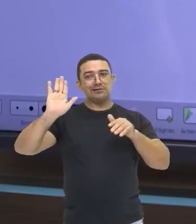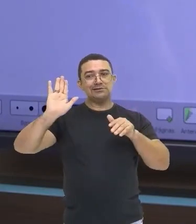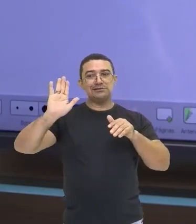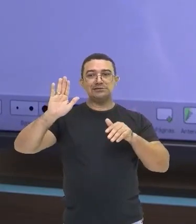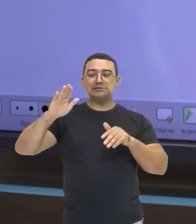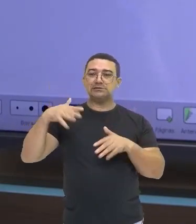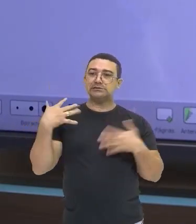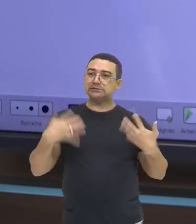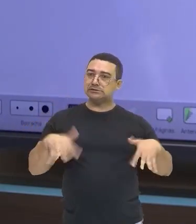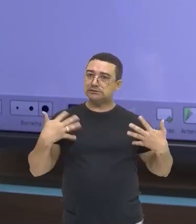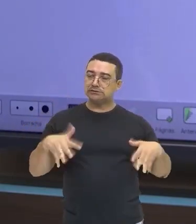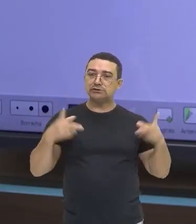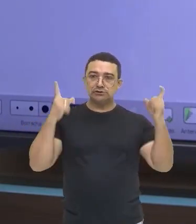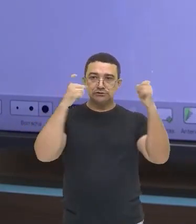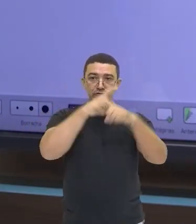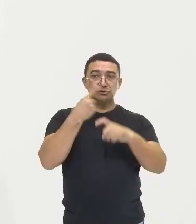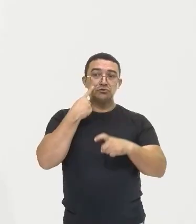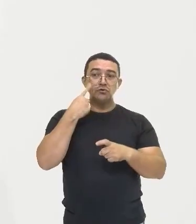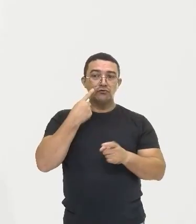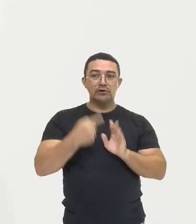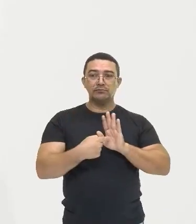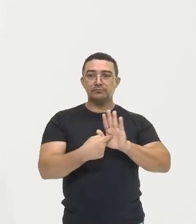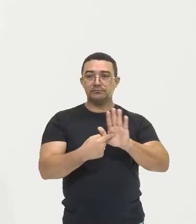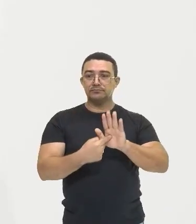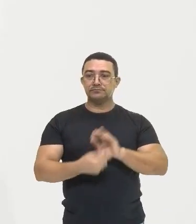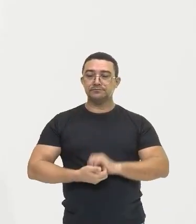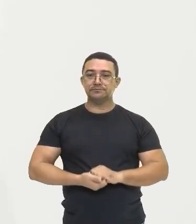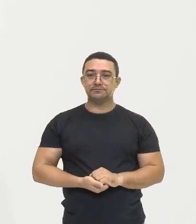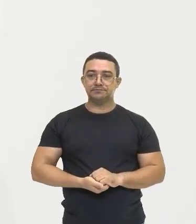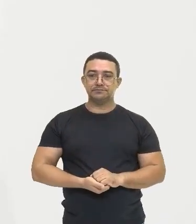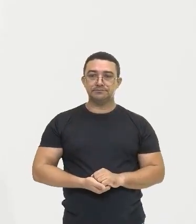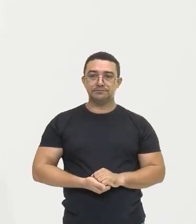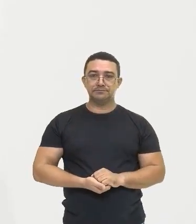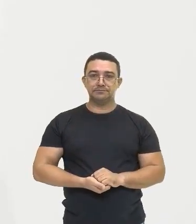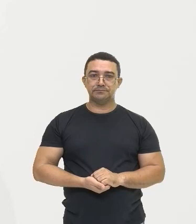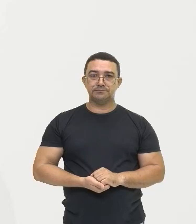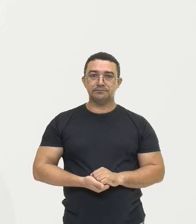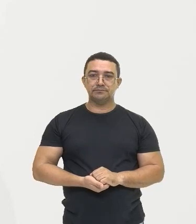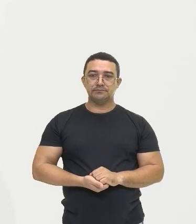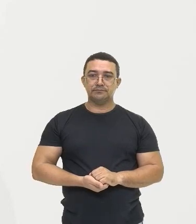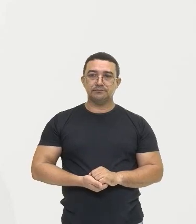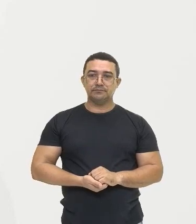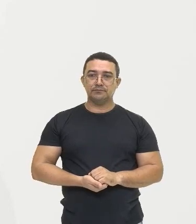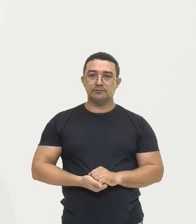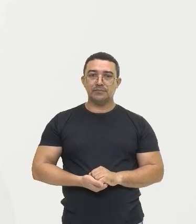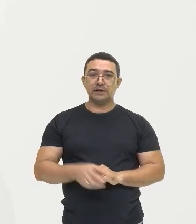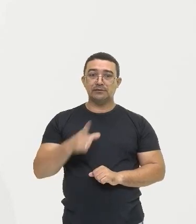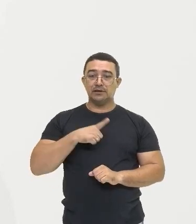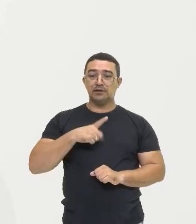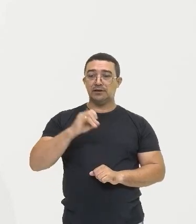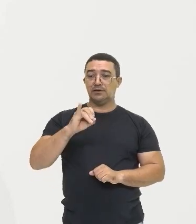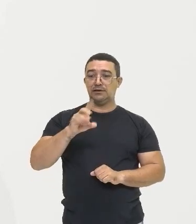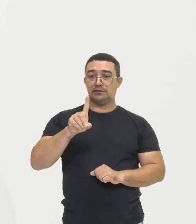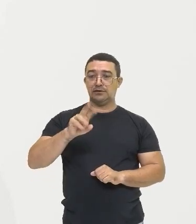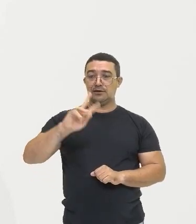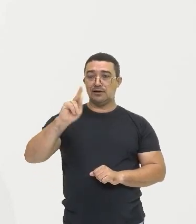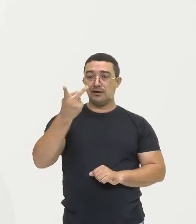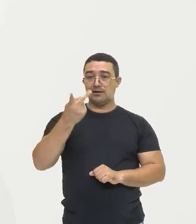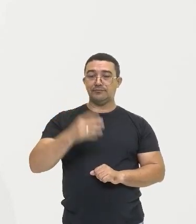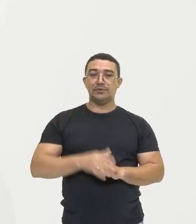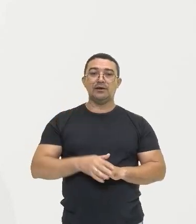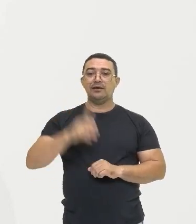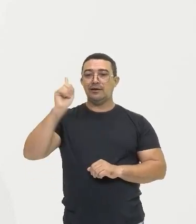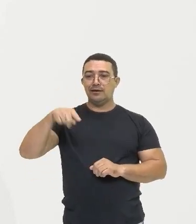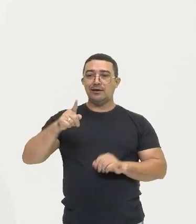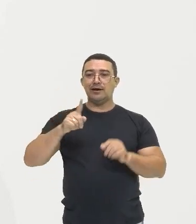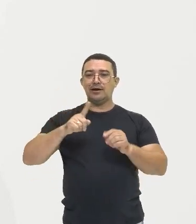consideração diversos aspectos. Vamos lá? Olha só, a gente tem aqui o IDH, que é uma combinação de